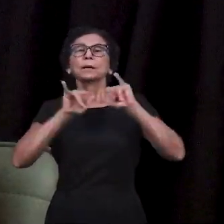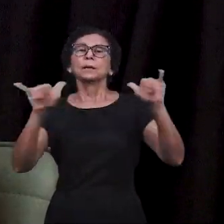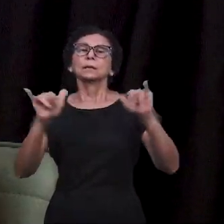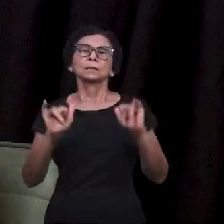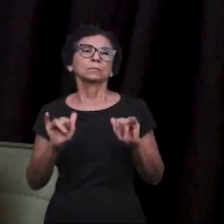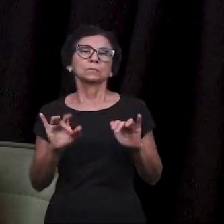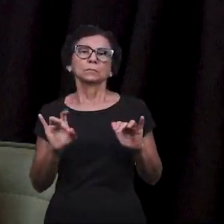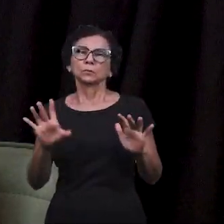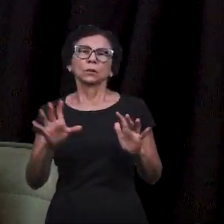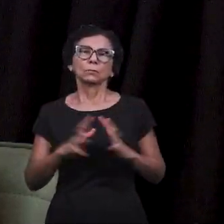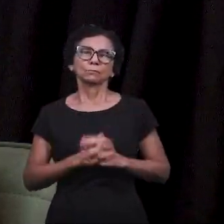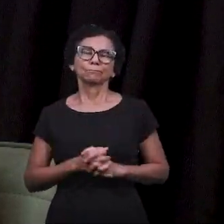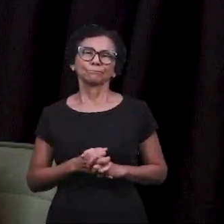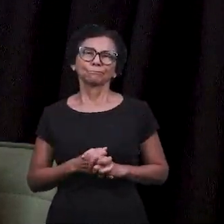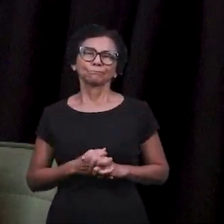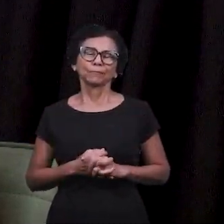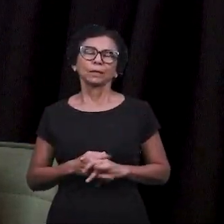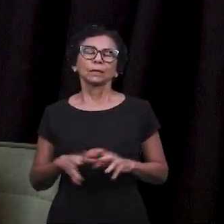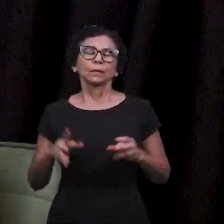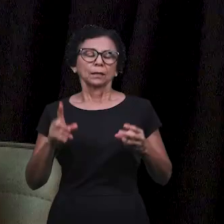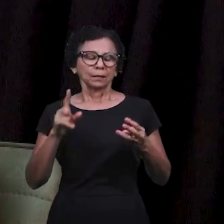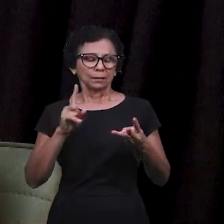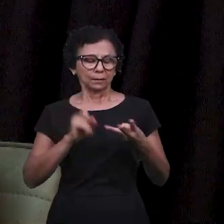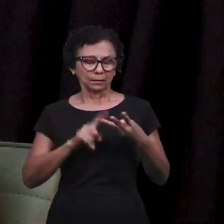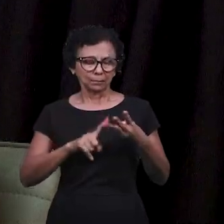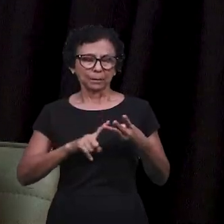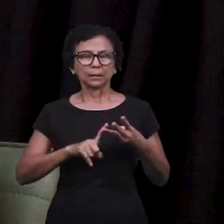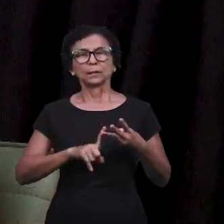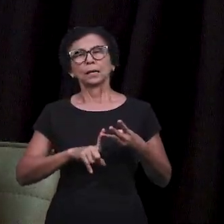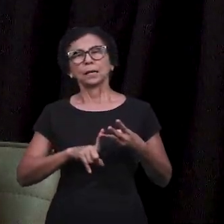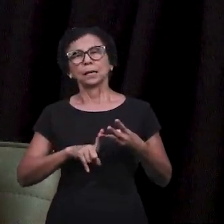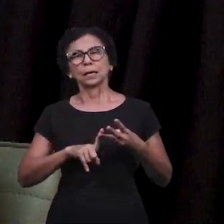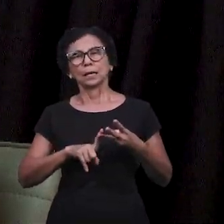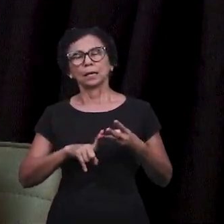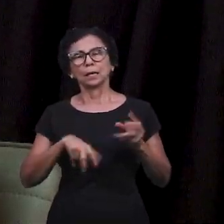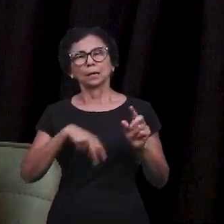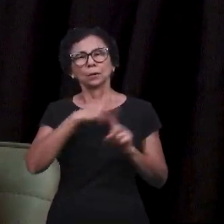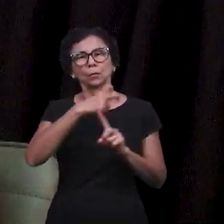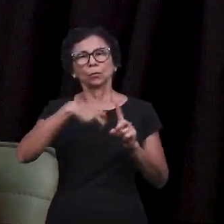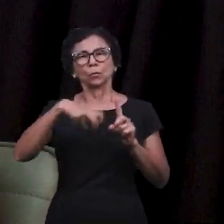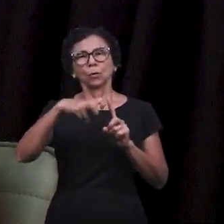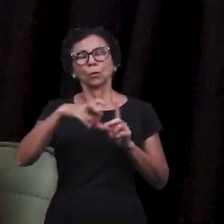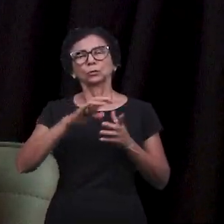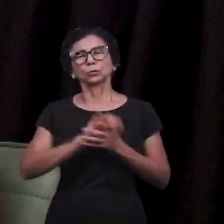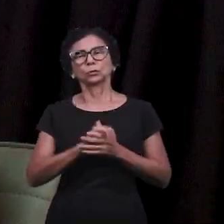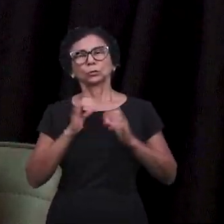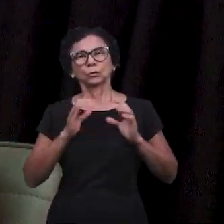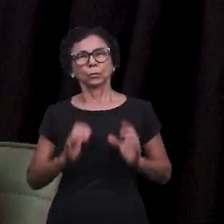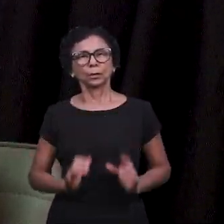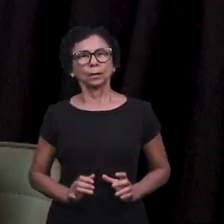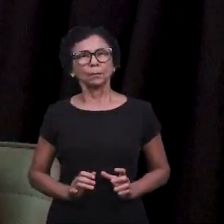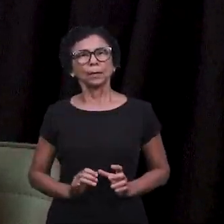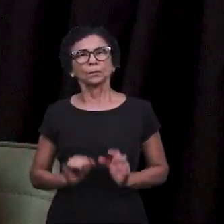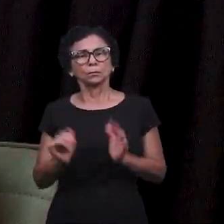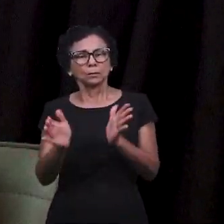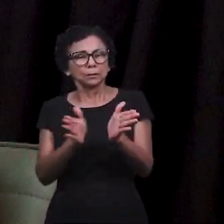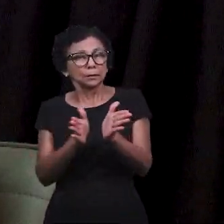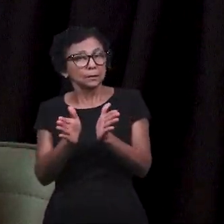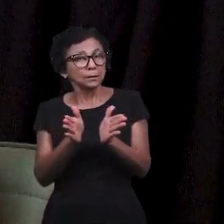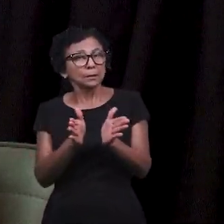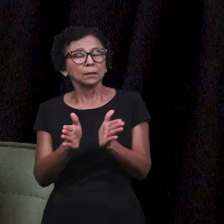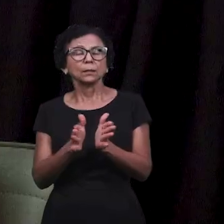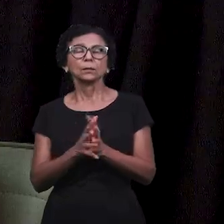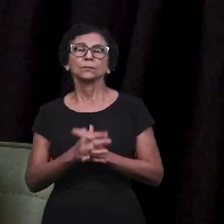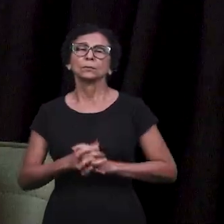importante. Políticas de código de conduta acessível, políticas vinculadas, por exemplo, a um código de